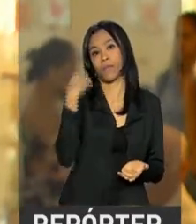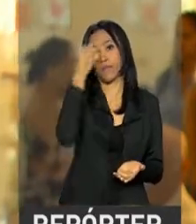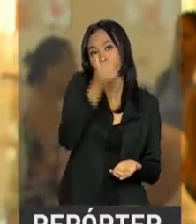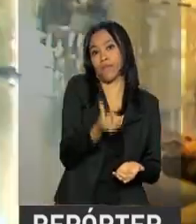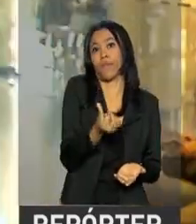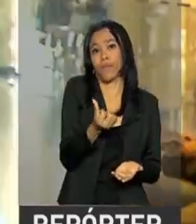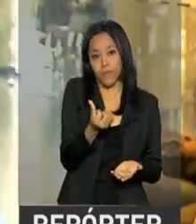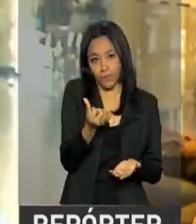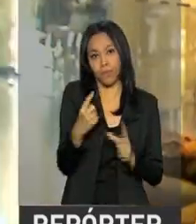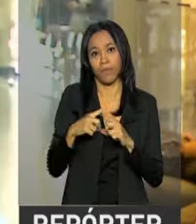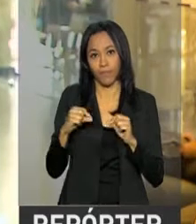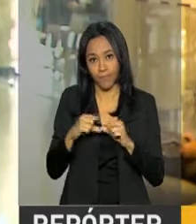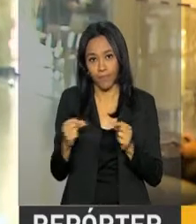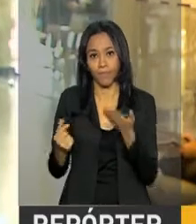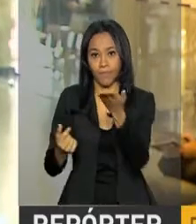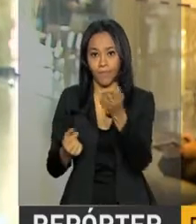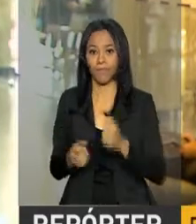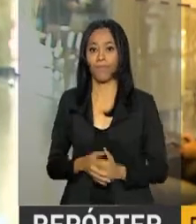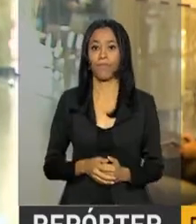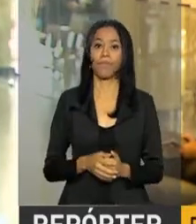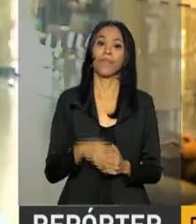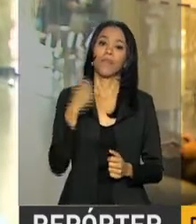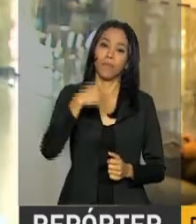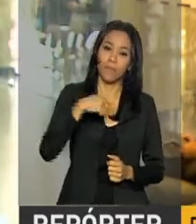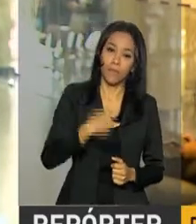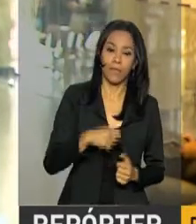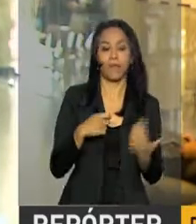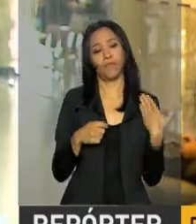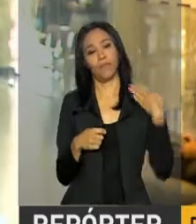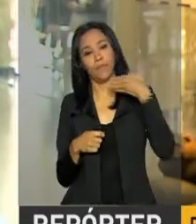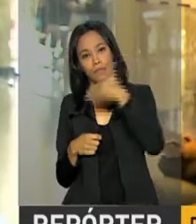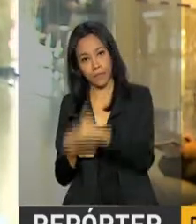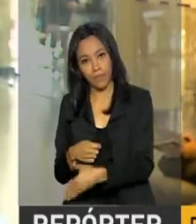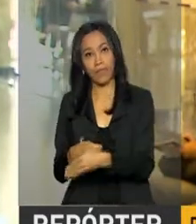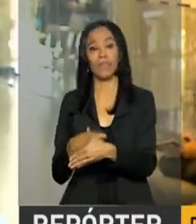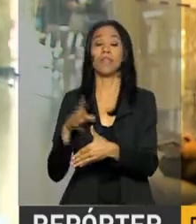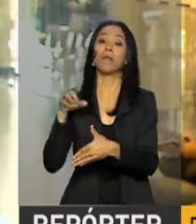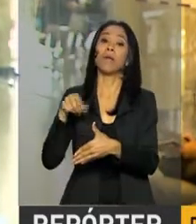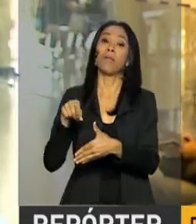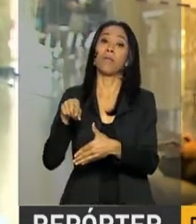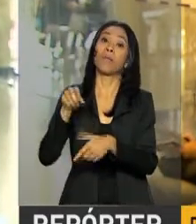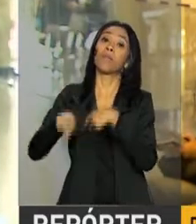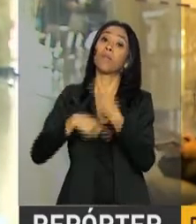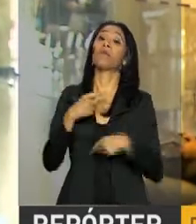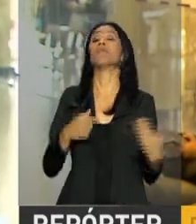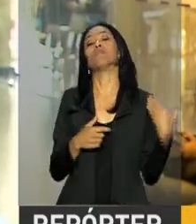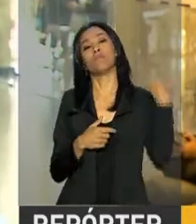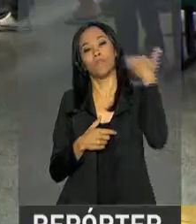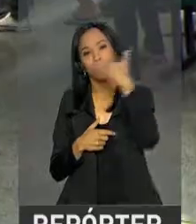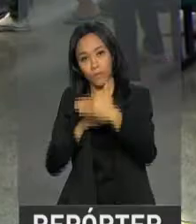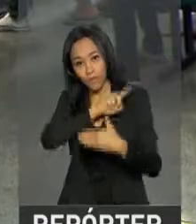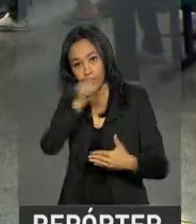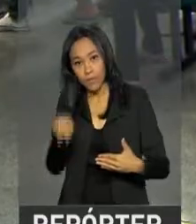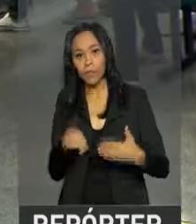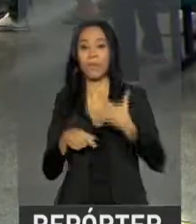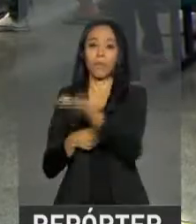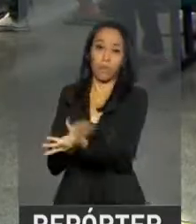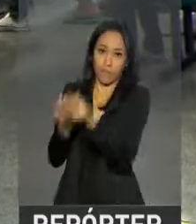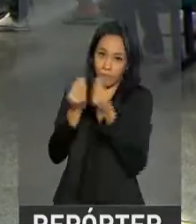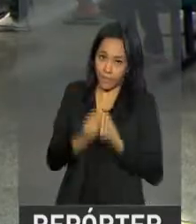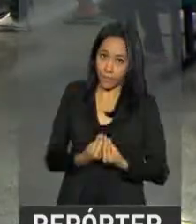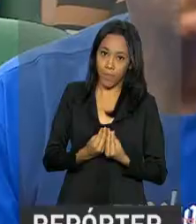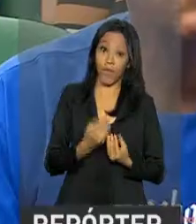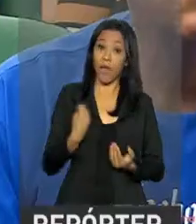federal ainda vou ter que te vis a renová vou ter que voltar para retirar novamente a vida de pessoas